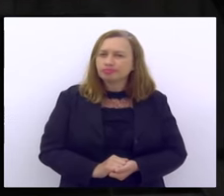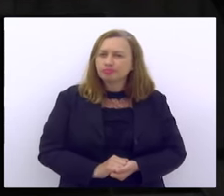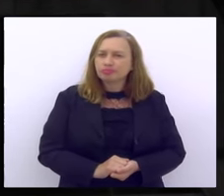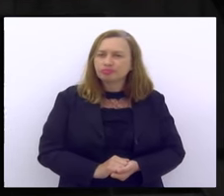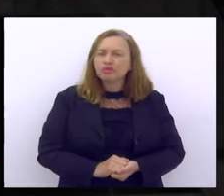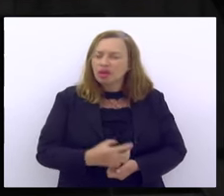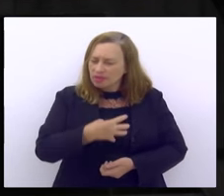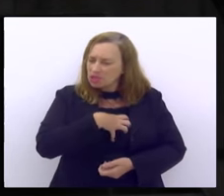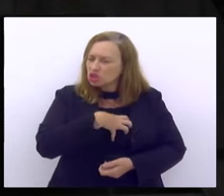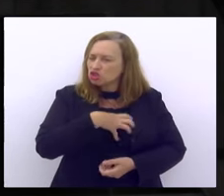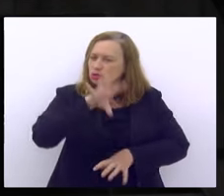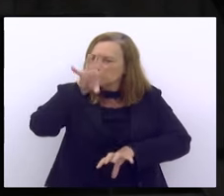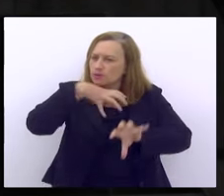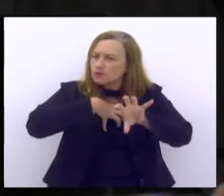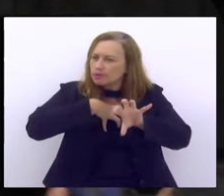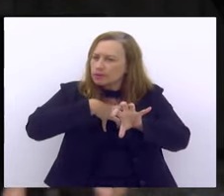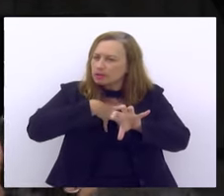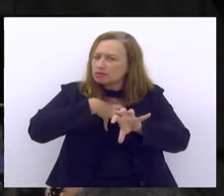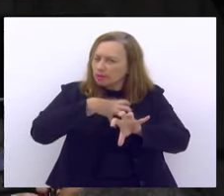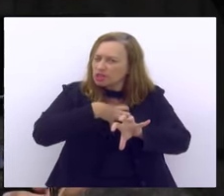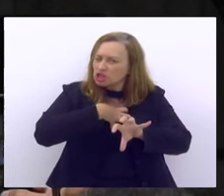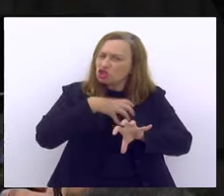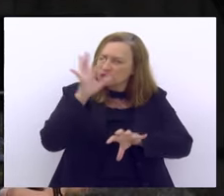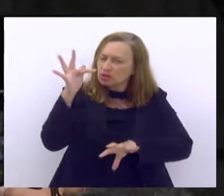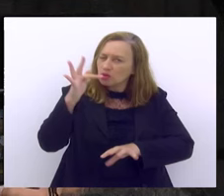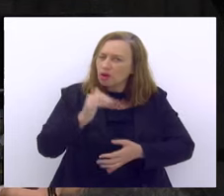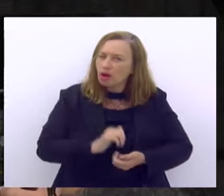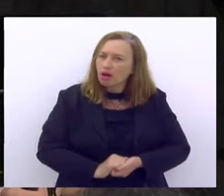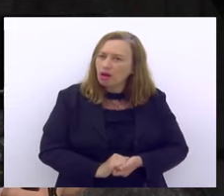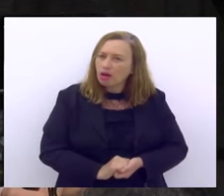Dá para sentir? Dá para sentir essa dor?